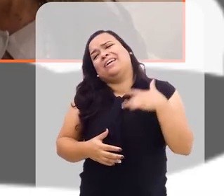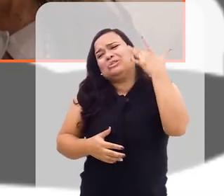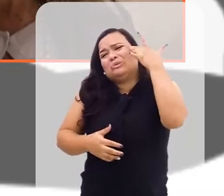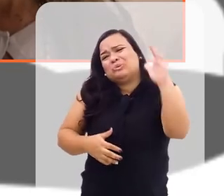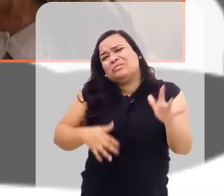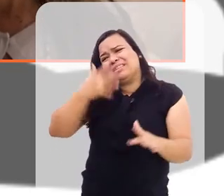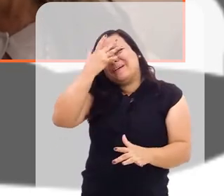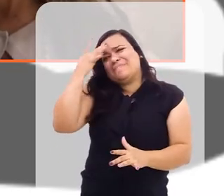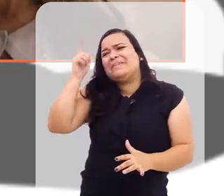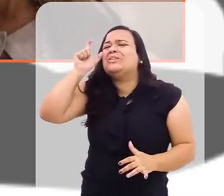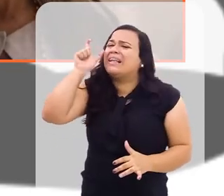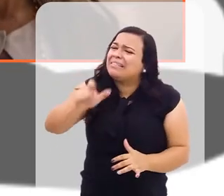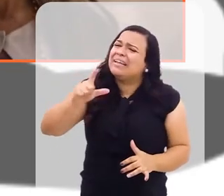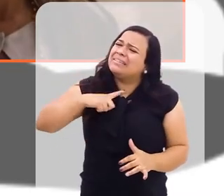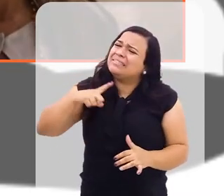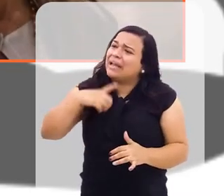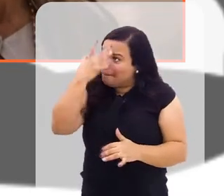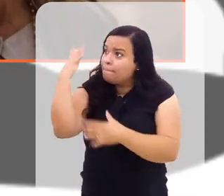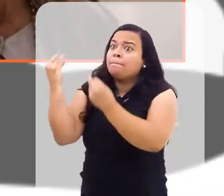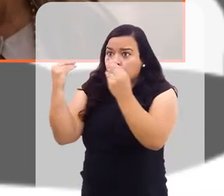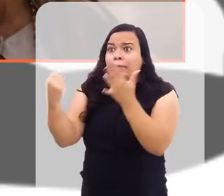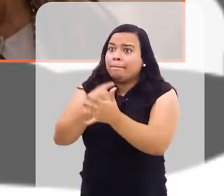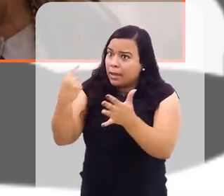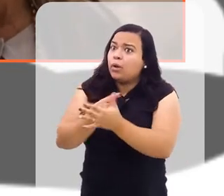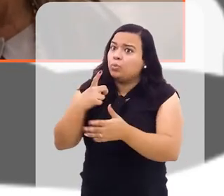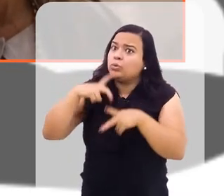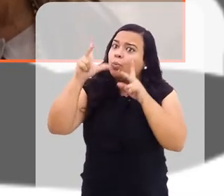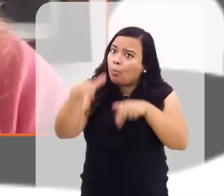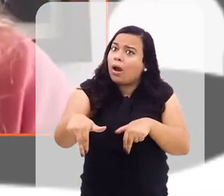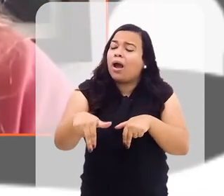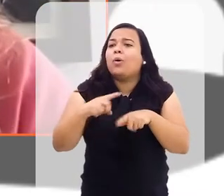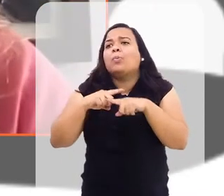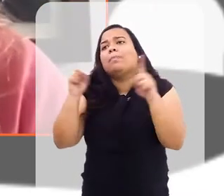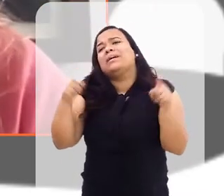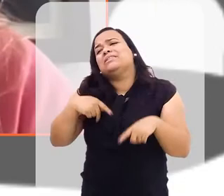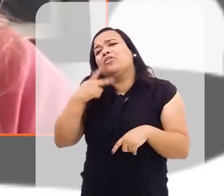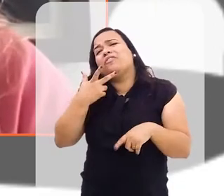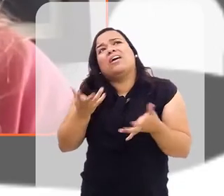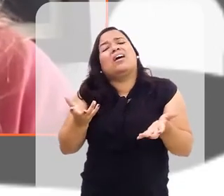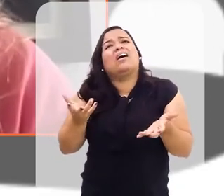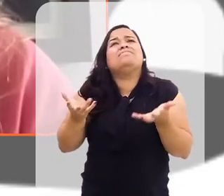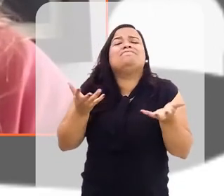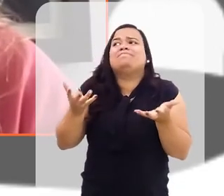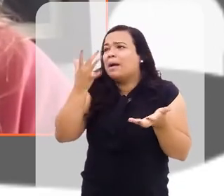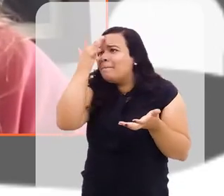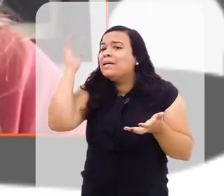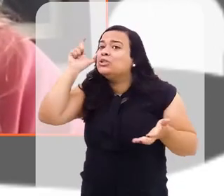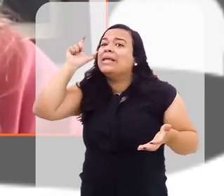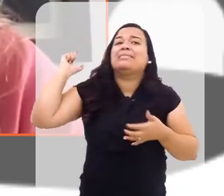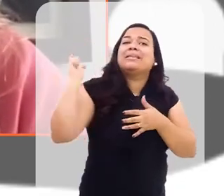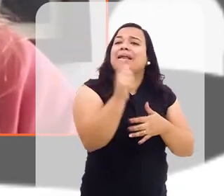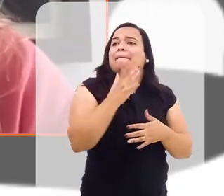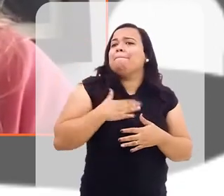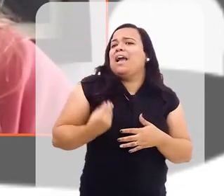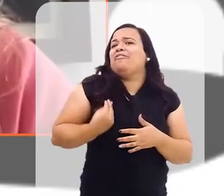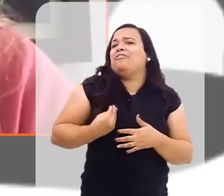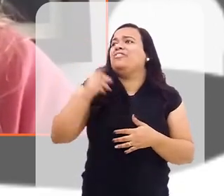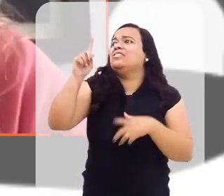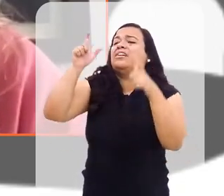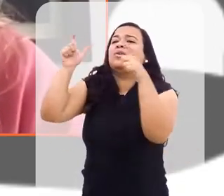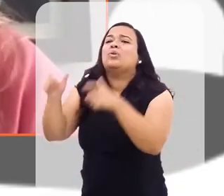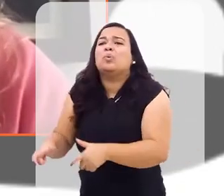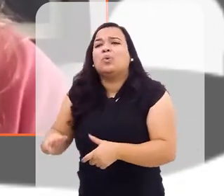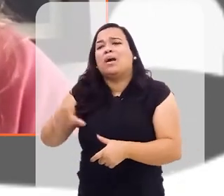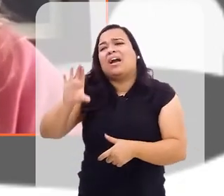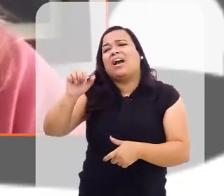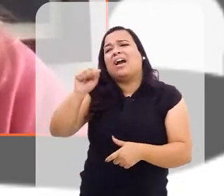se interessariam por isso. Muita gente me pergunta, né? Mas aí eu falo, quem é que vai se interessar em saber a minha vida no